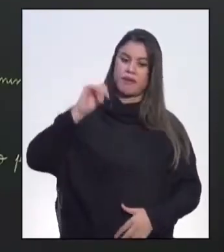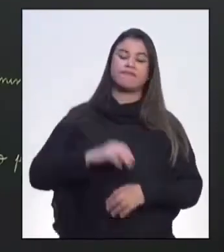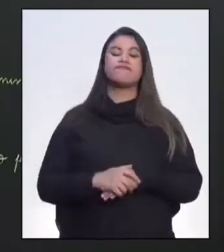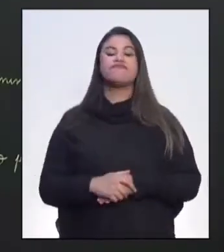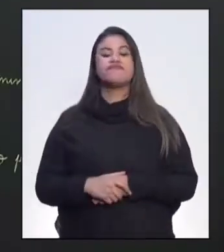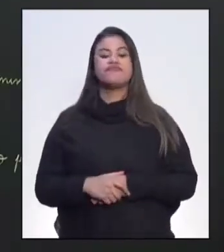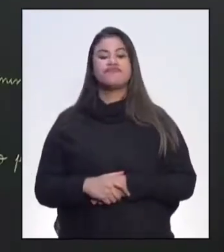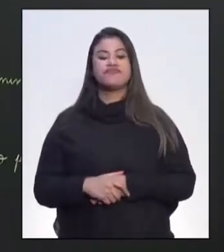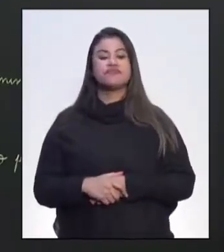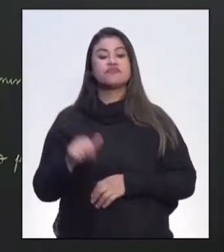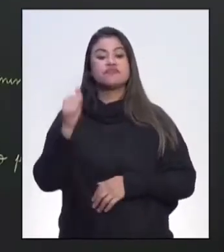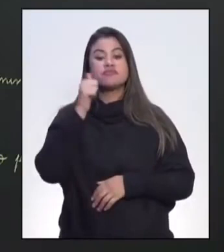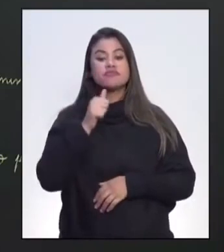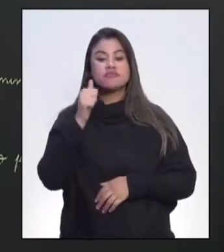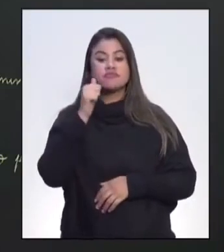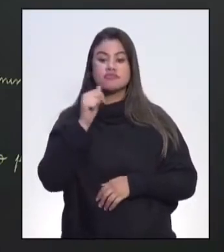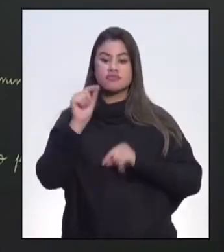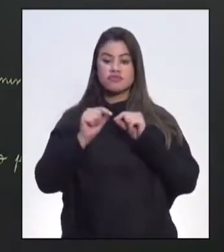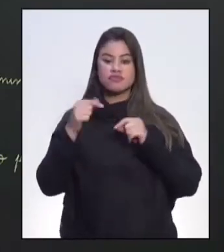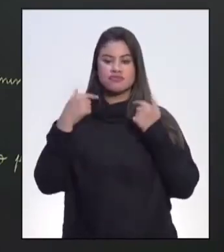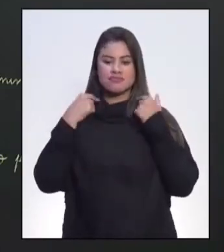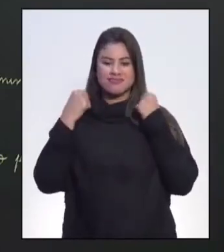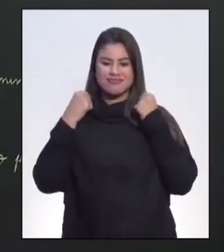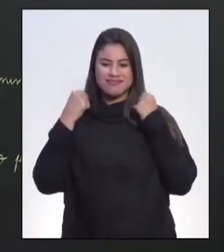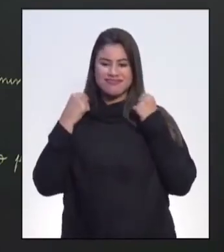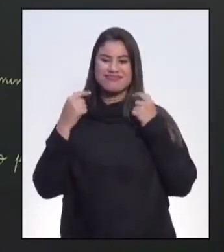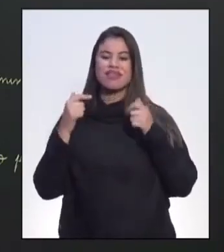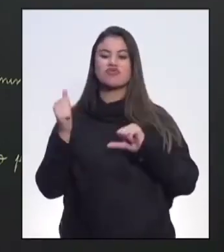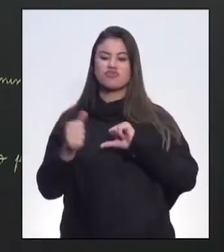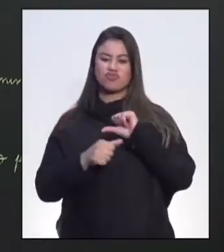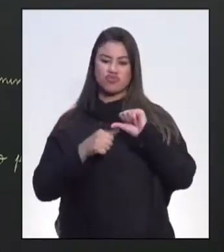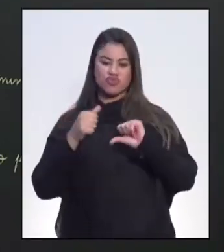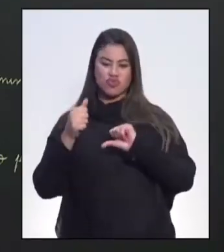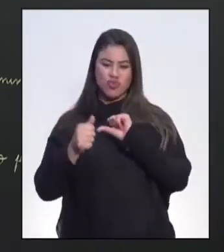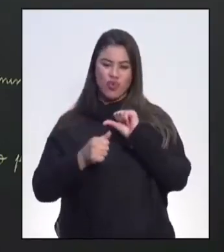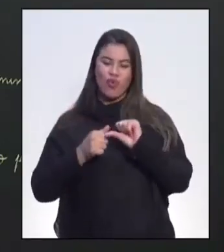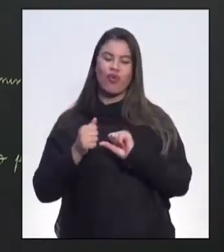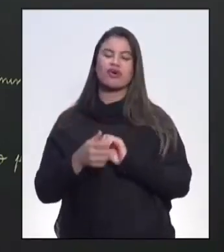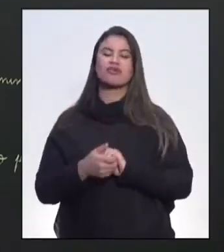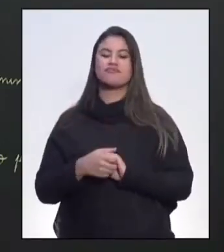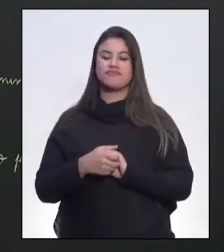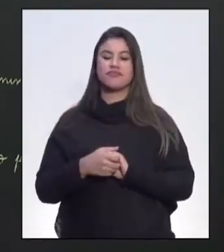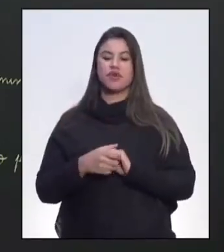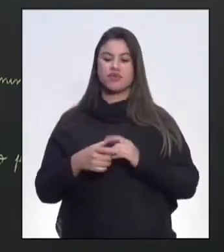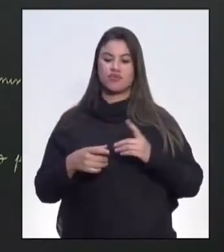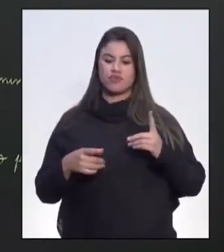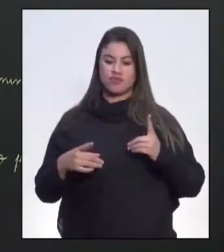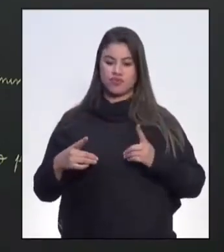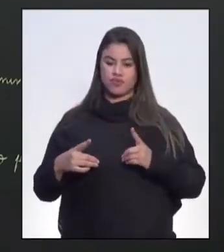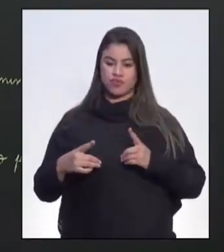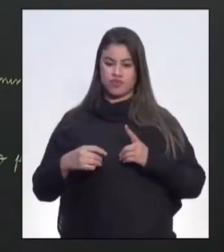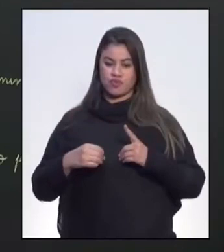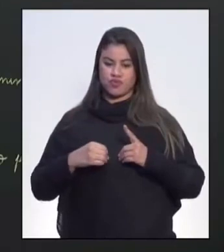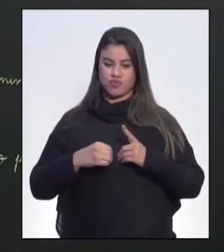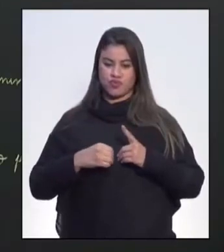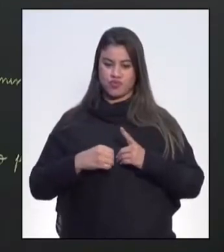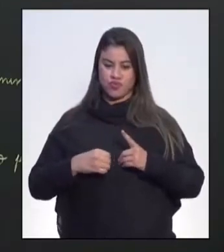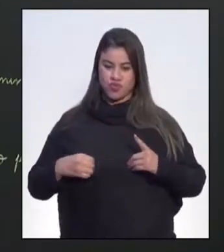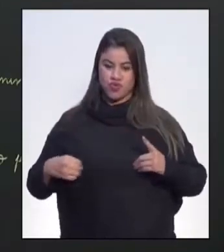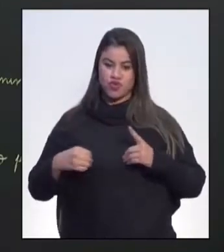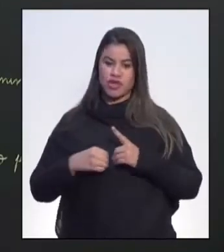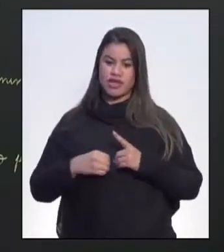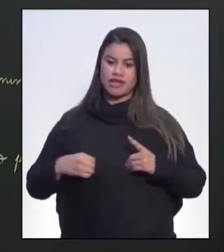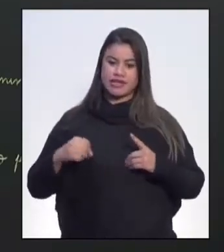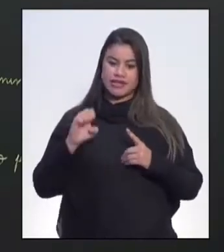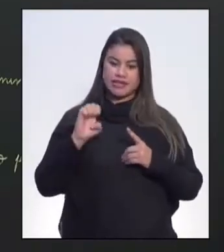também é observado mudanças no cabelo, o estrogênio ele também causa essas alterações, então às vezes um cabelo, um crescimento diferenciado,